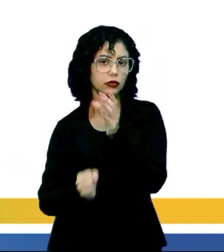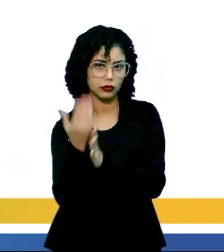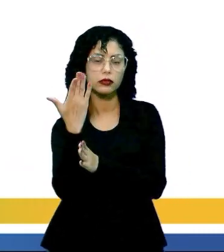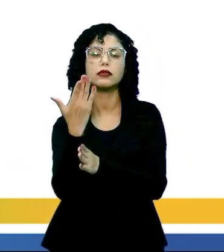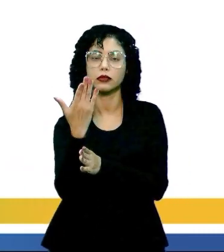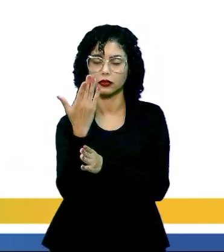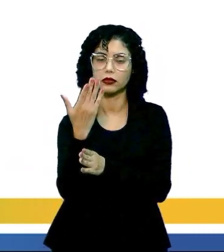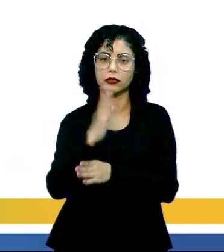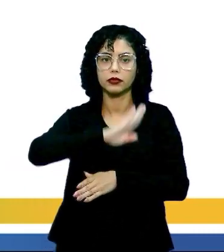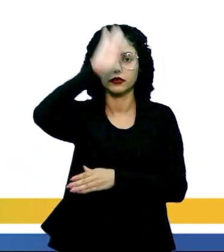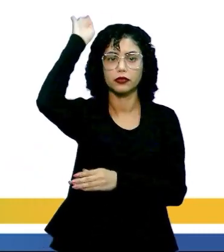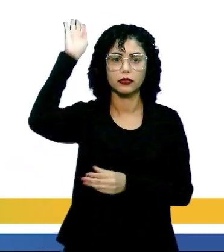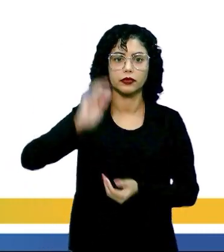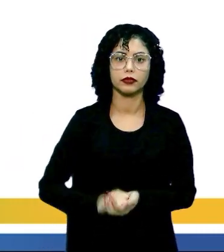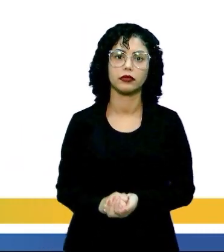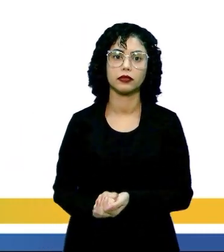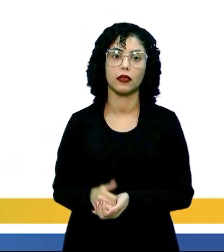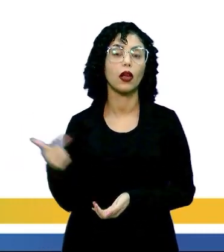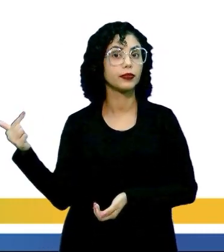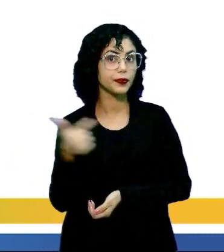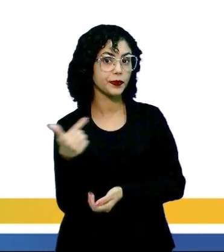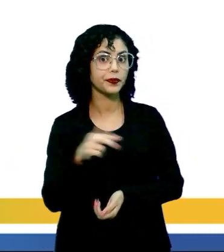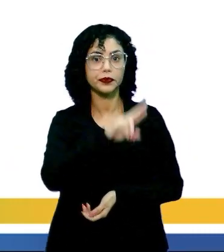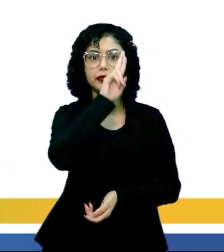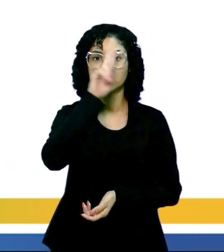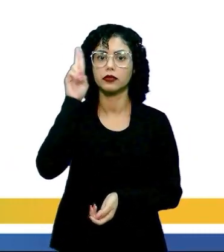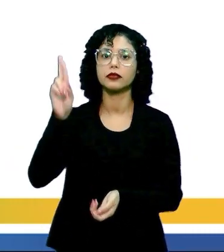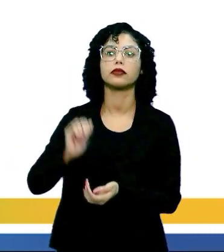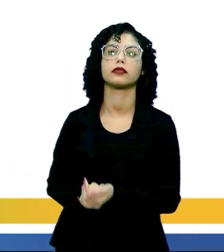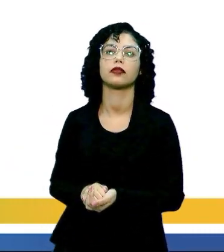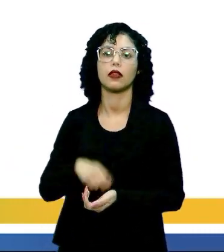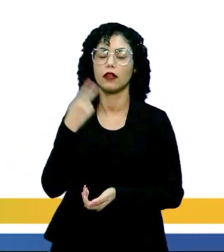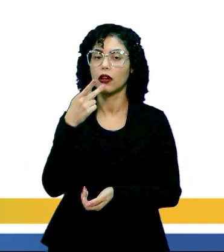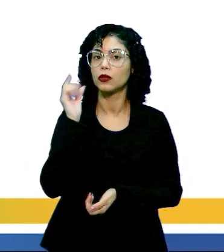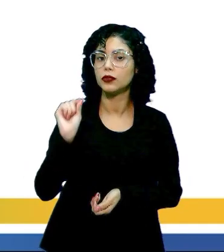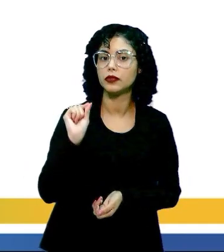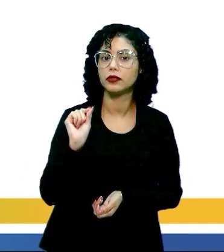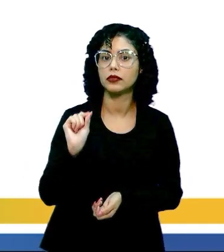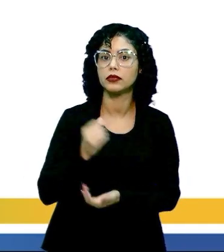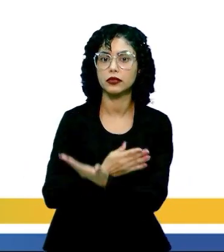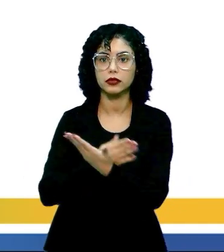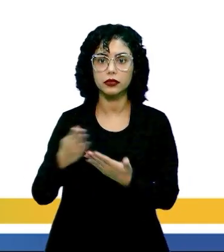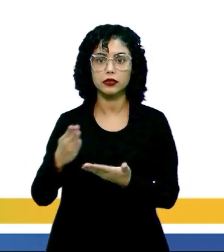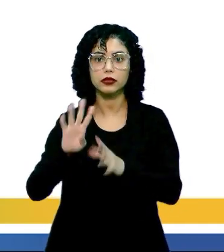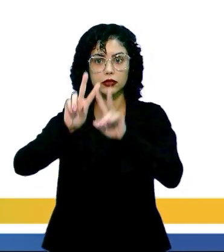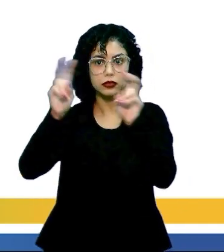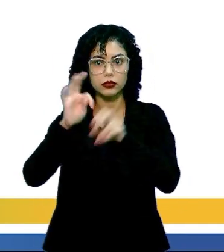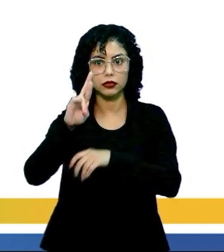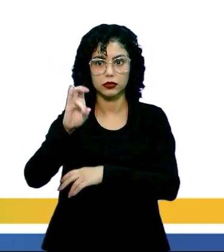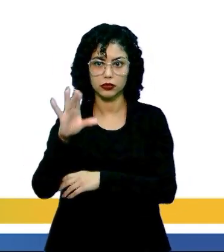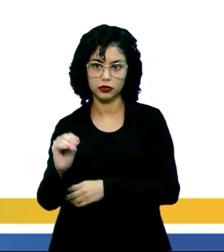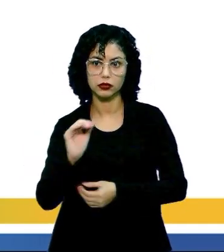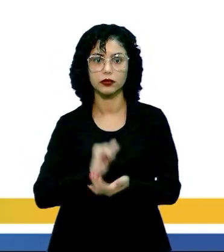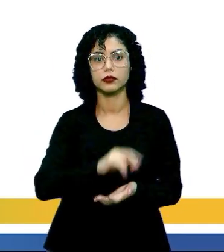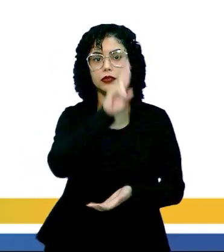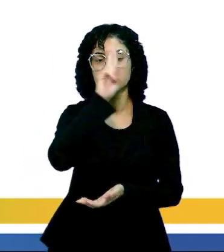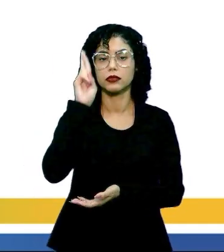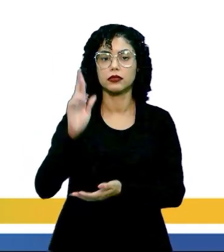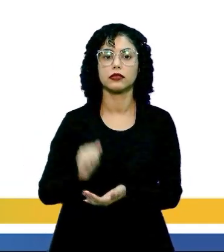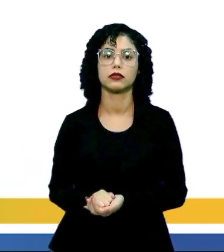né, a Roma Antiga. Segundo a história lendária, né, relatada por Tito Livio, né, em sua